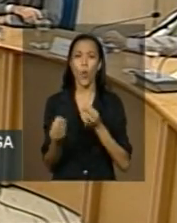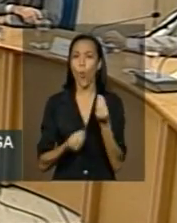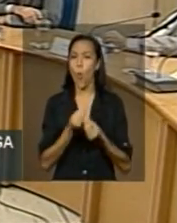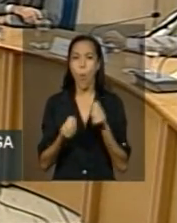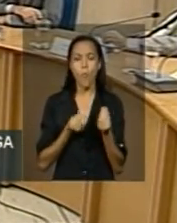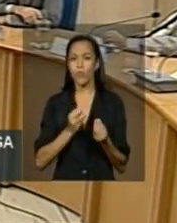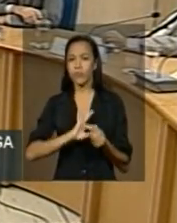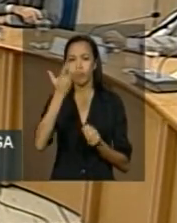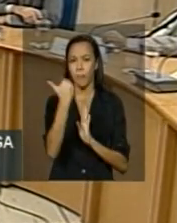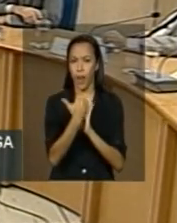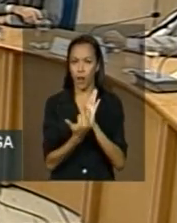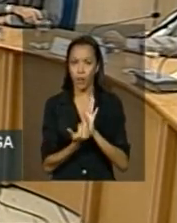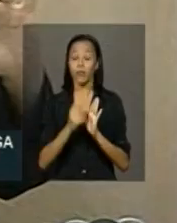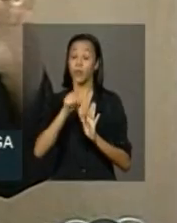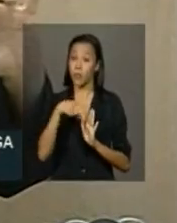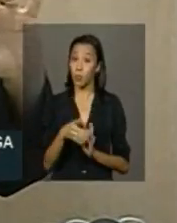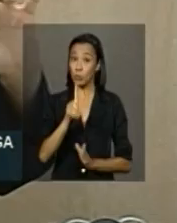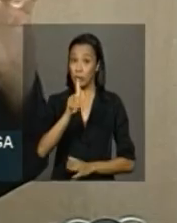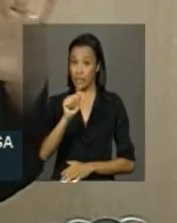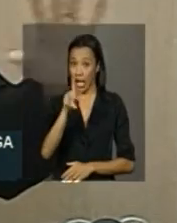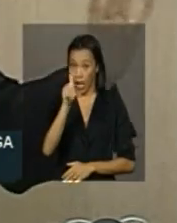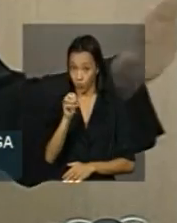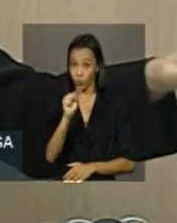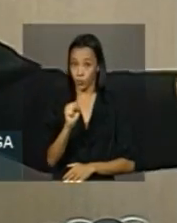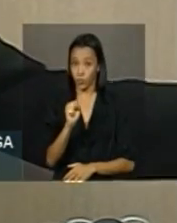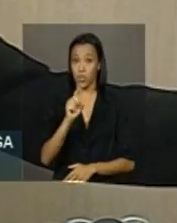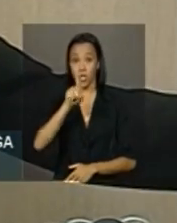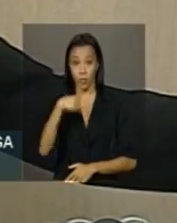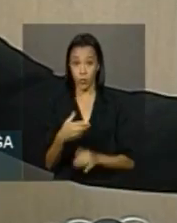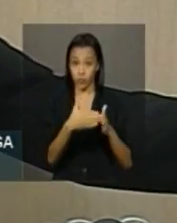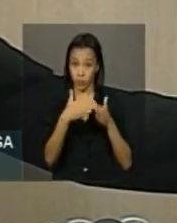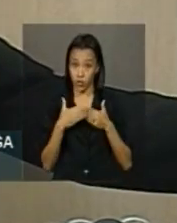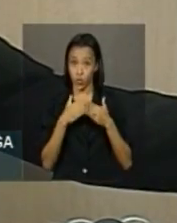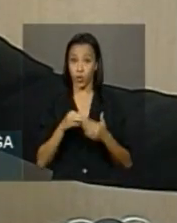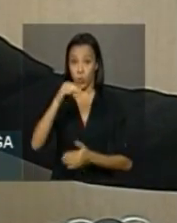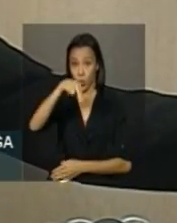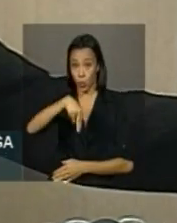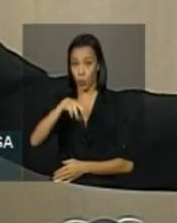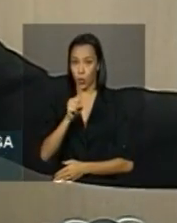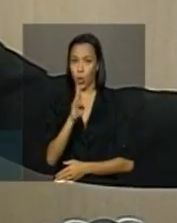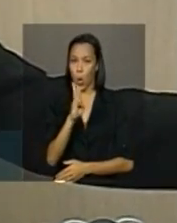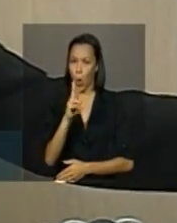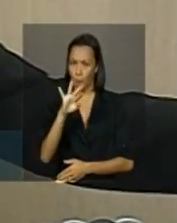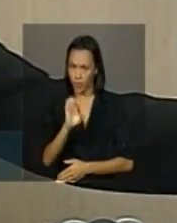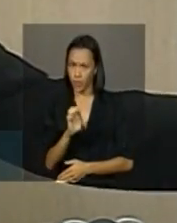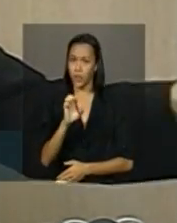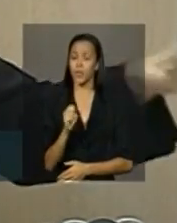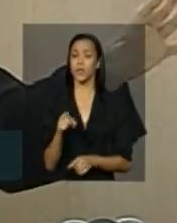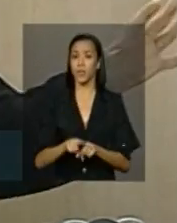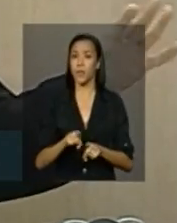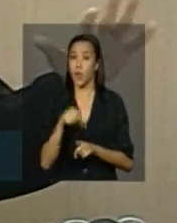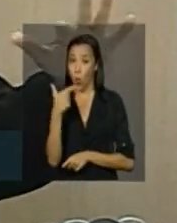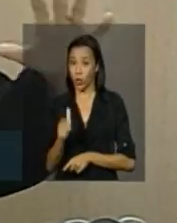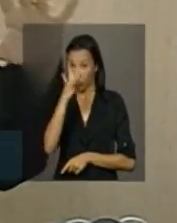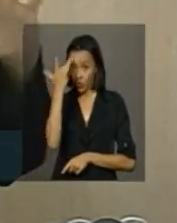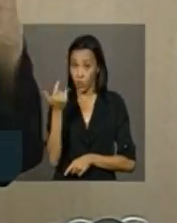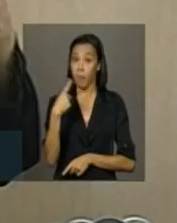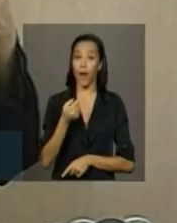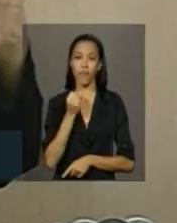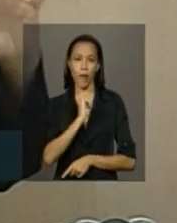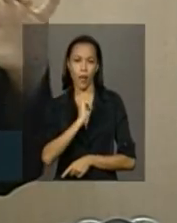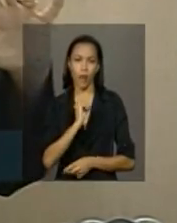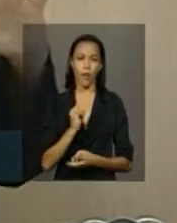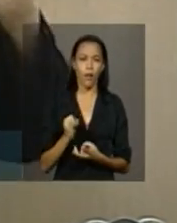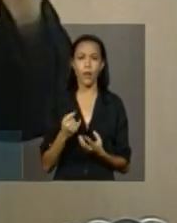então nós vamos começar com os dados aí eu vou pedir o Dr Nobre tá e o Dr Peron que façam comentários